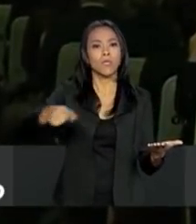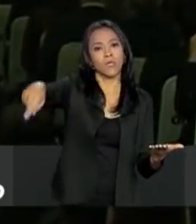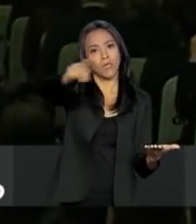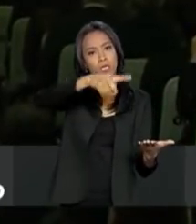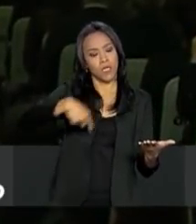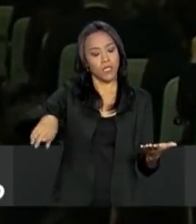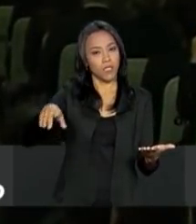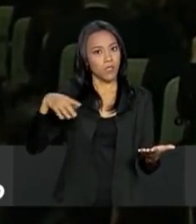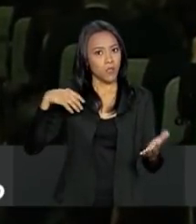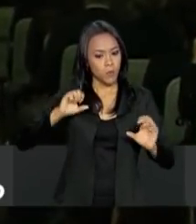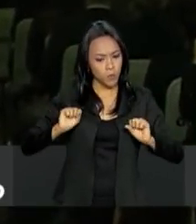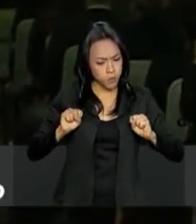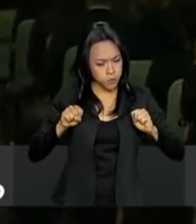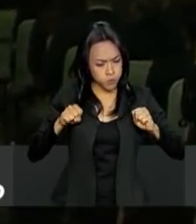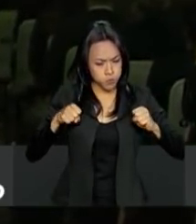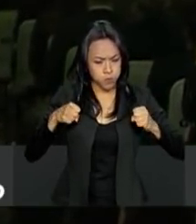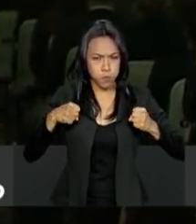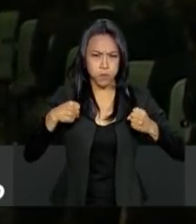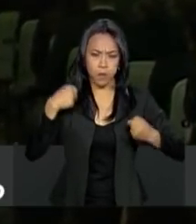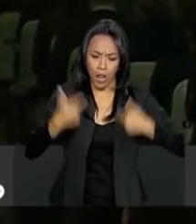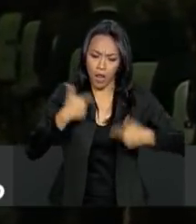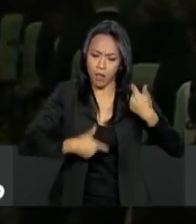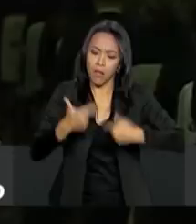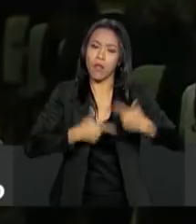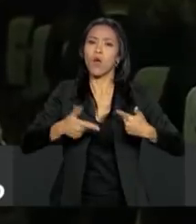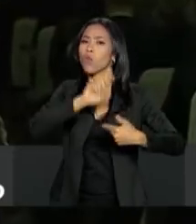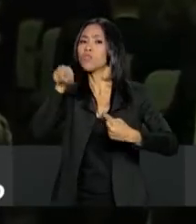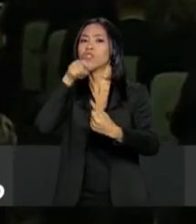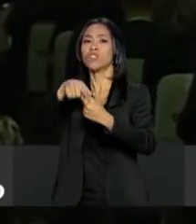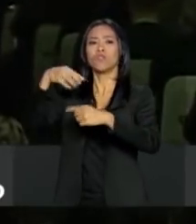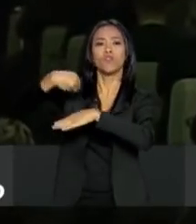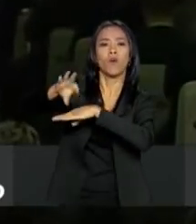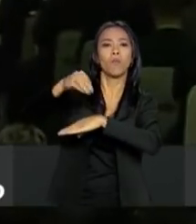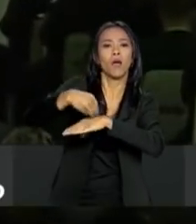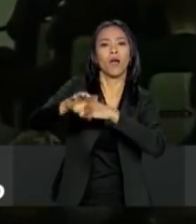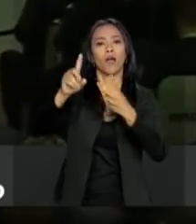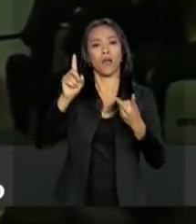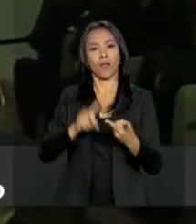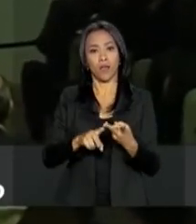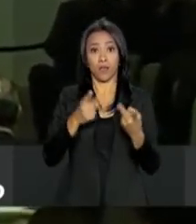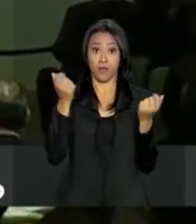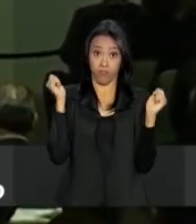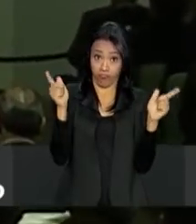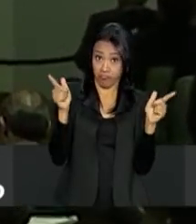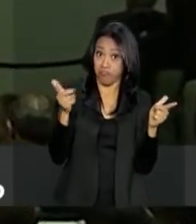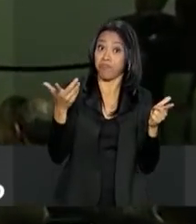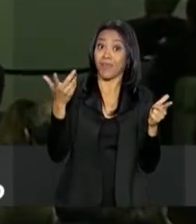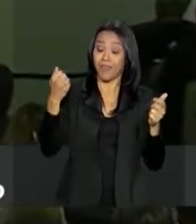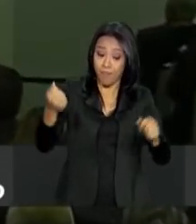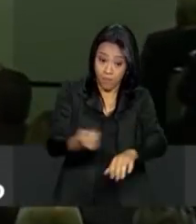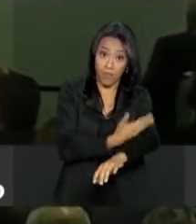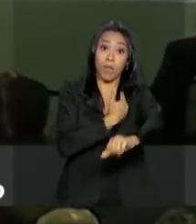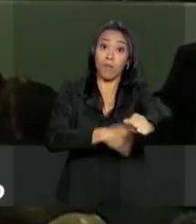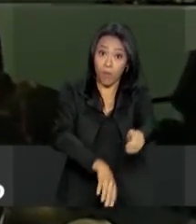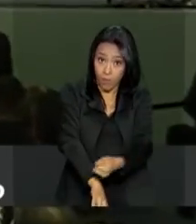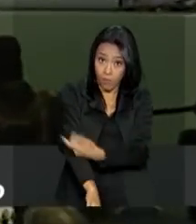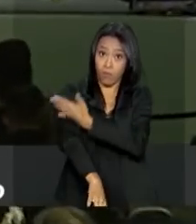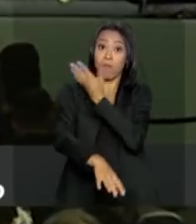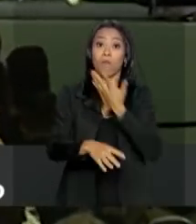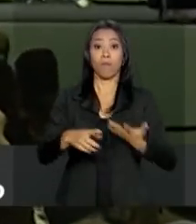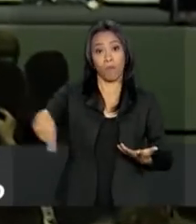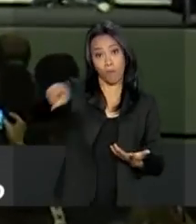dia e noite a informar a entreter naturalmente a emocionar os